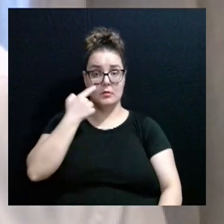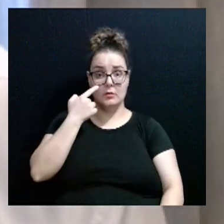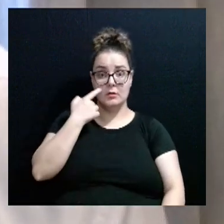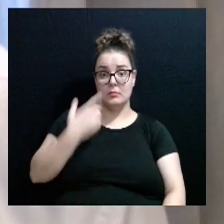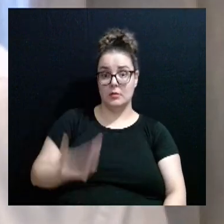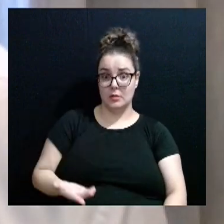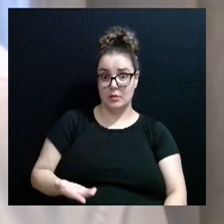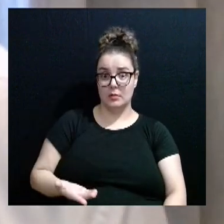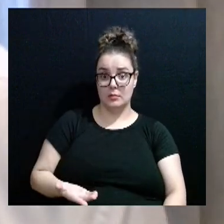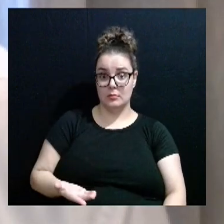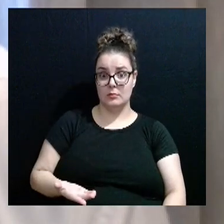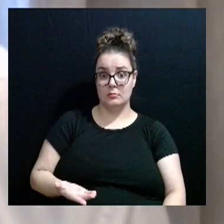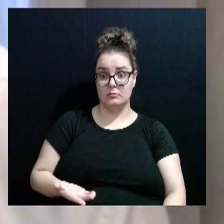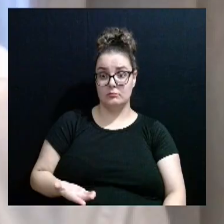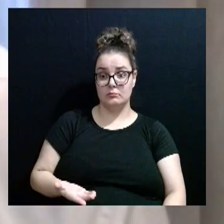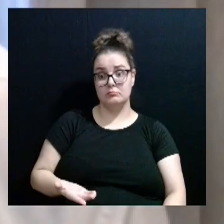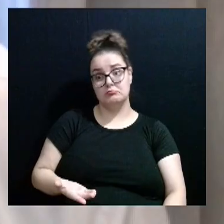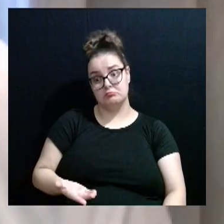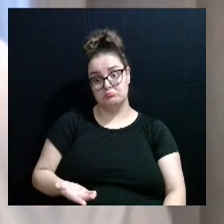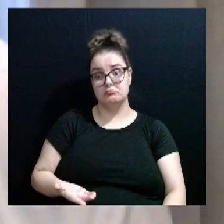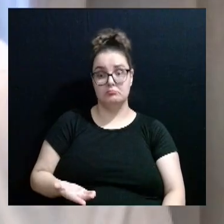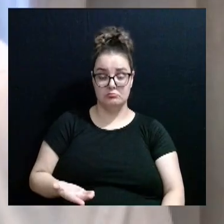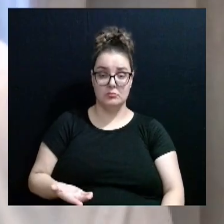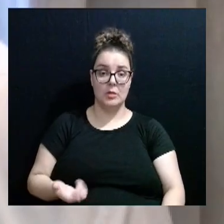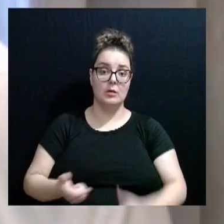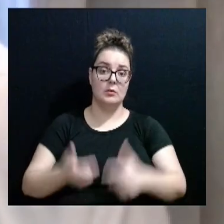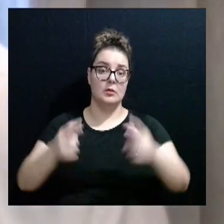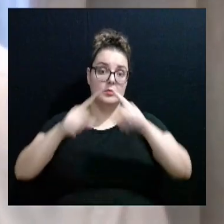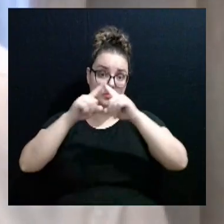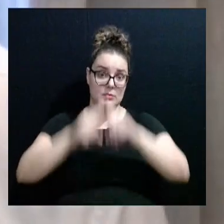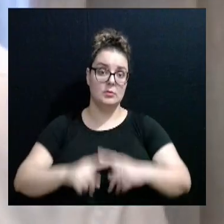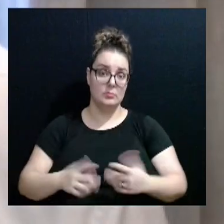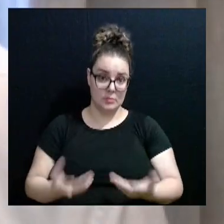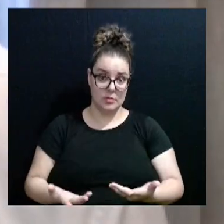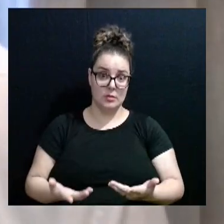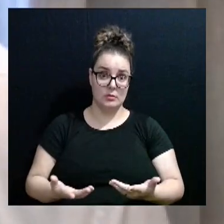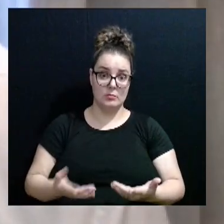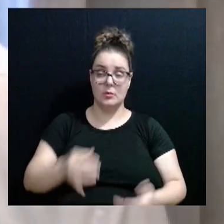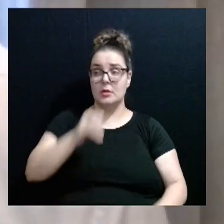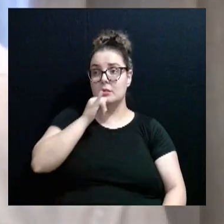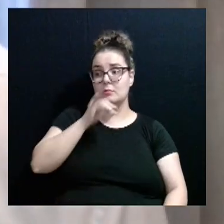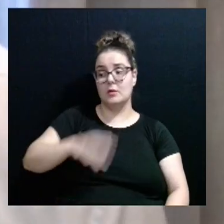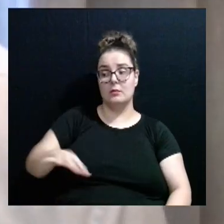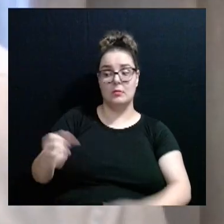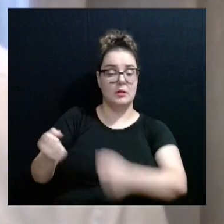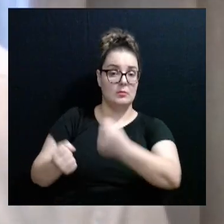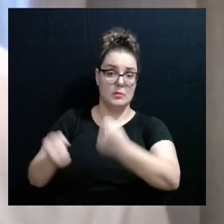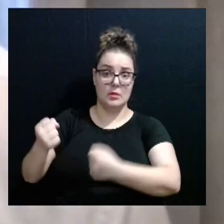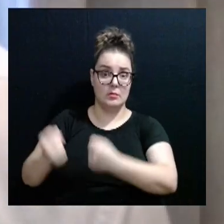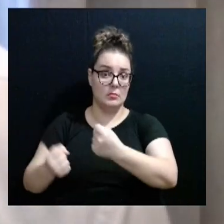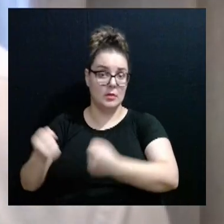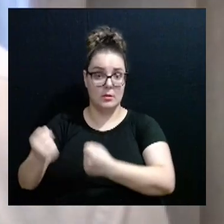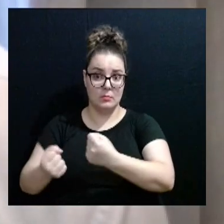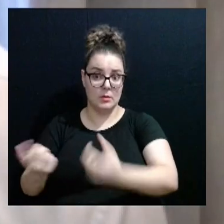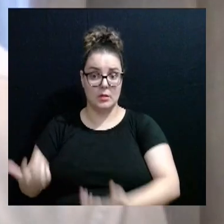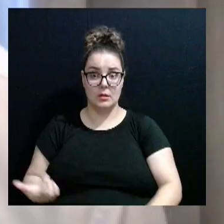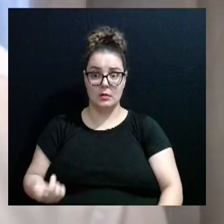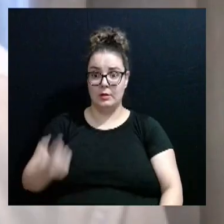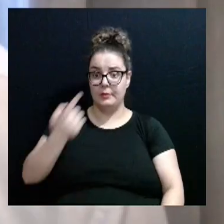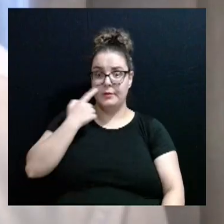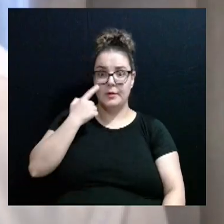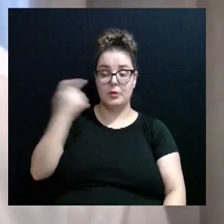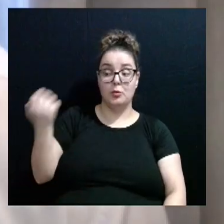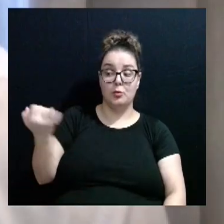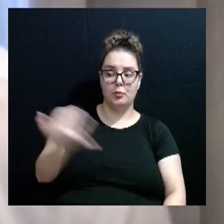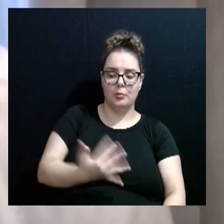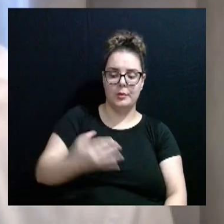têm alto nível de concorrência, né? Você pega o setor automotivo, olha a quantidade de montadoras que tem no Brasil hoje em